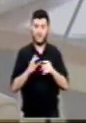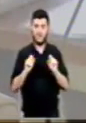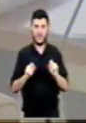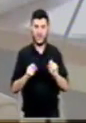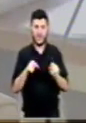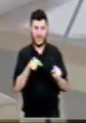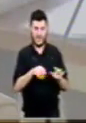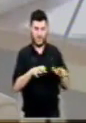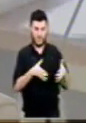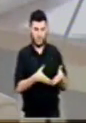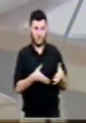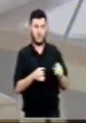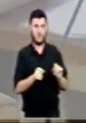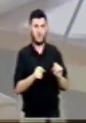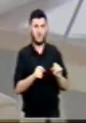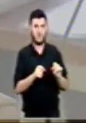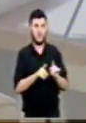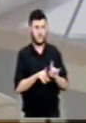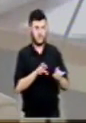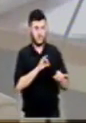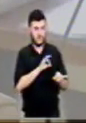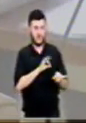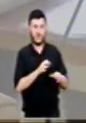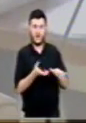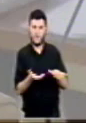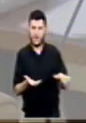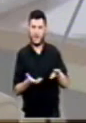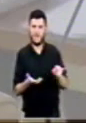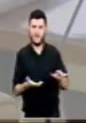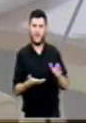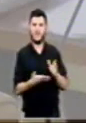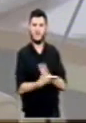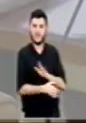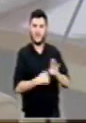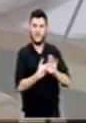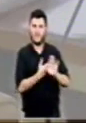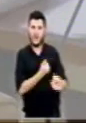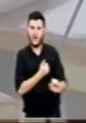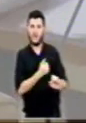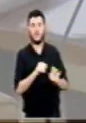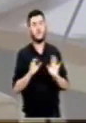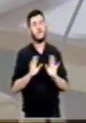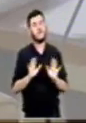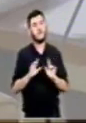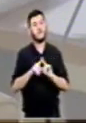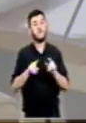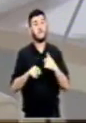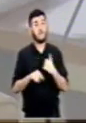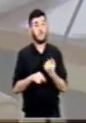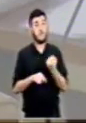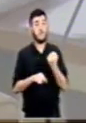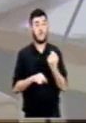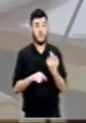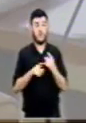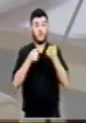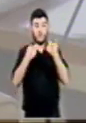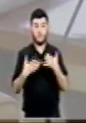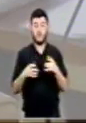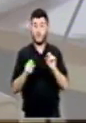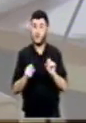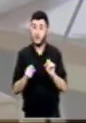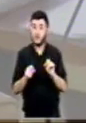parlamentares, circunstância reclamar a atuação do tribunal. Com efeito, no caso concreto, a